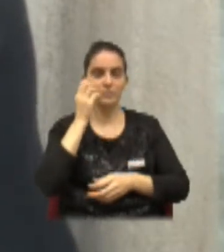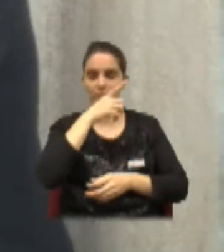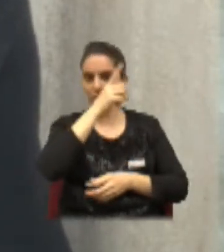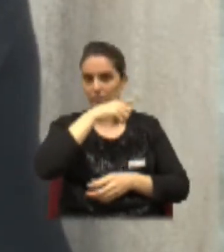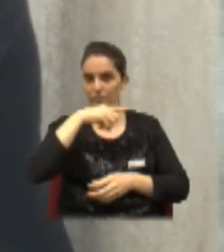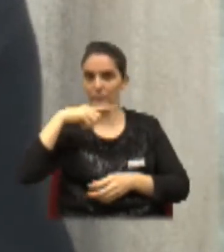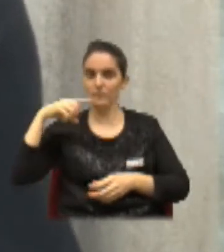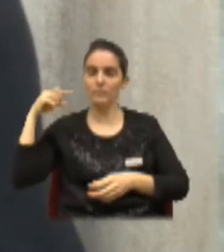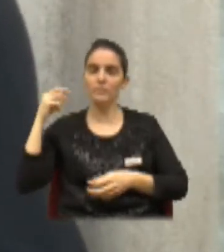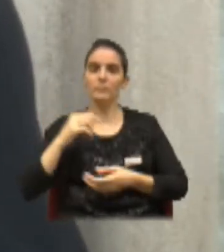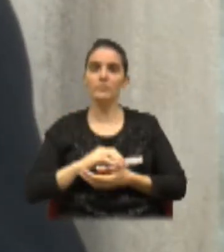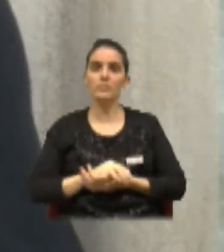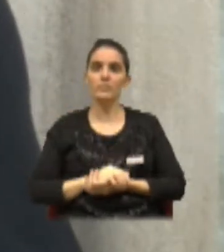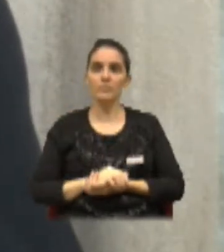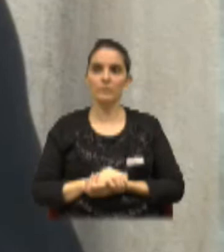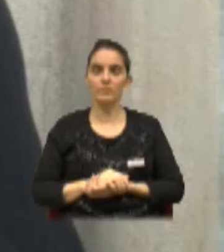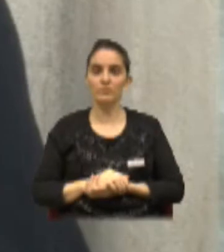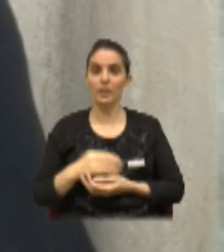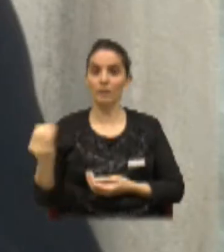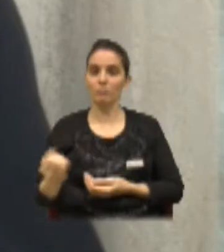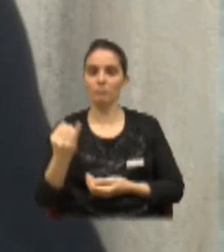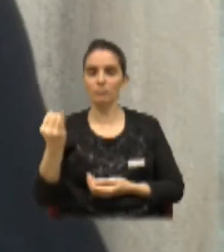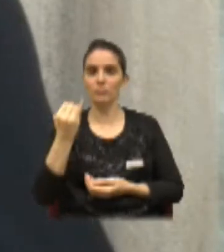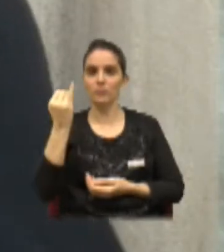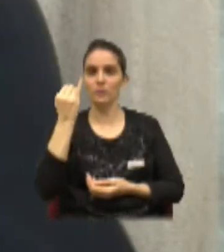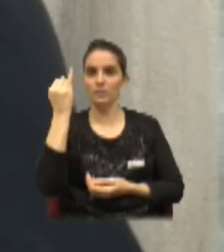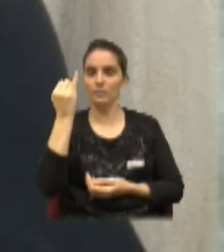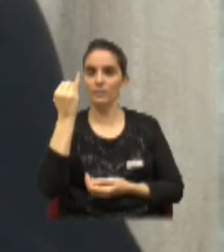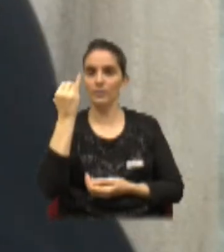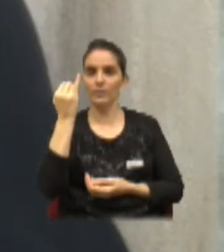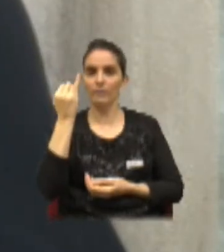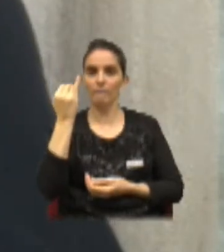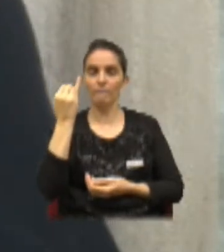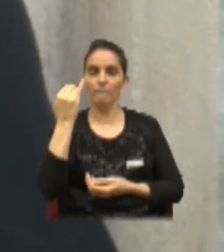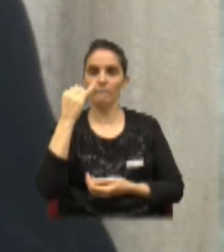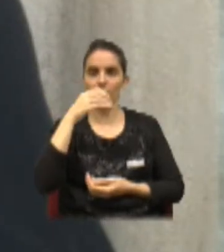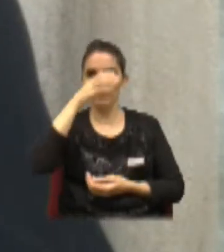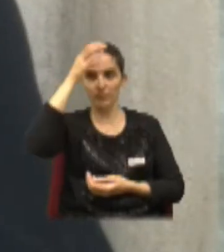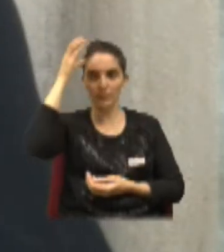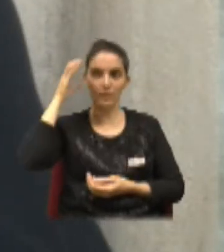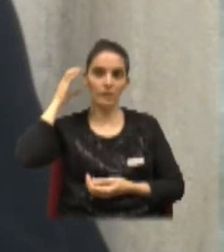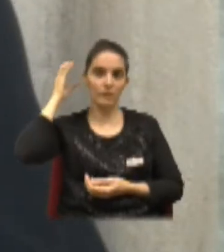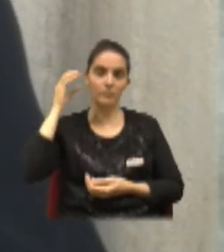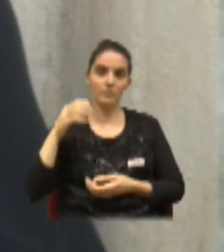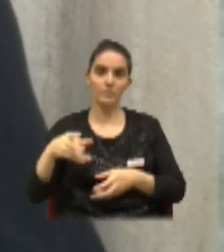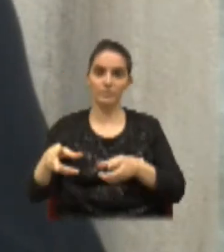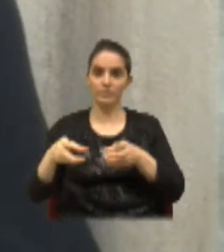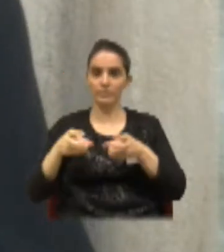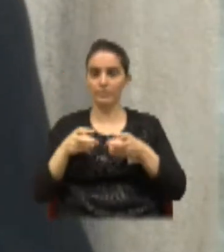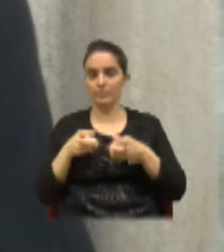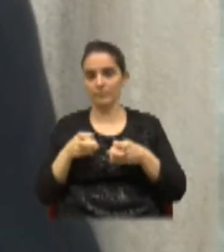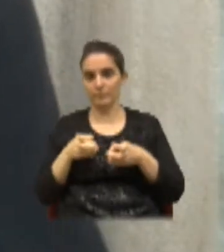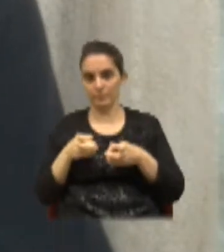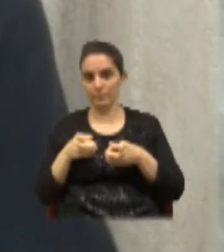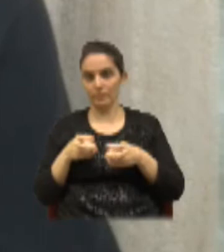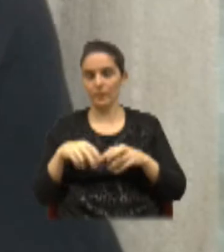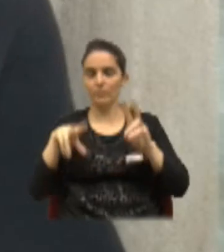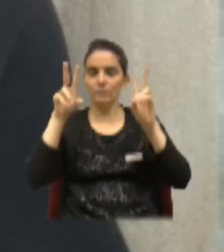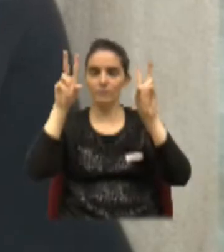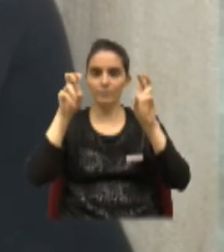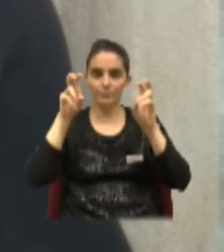adiantou, tamanha importância dessa visão que Vossa Excelência teve em vir abordar nesta casa um